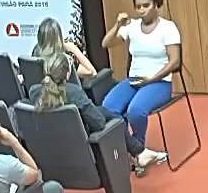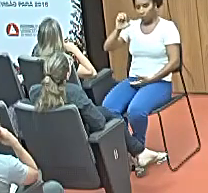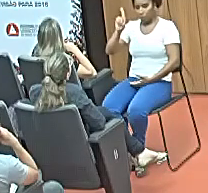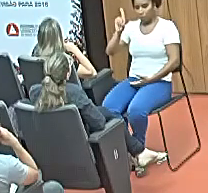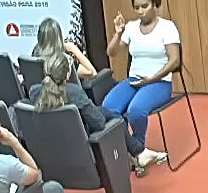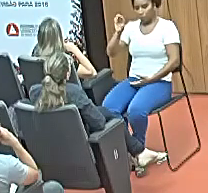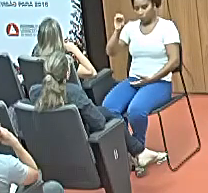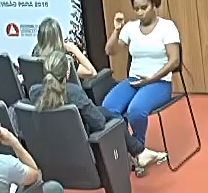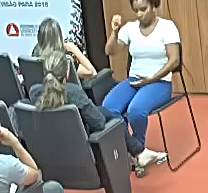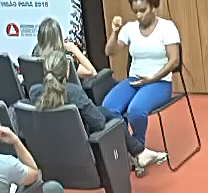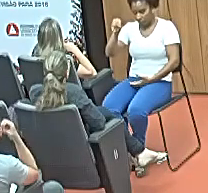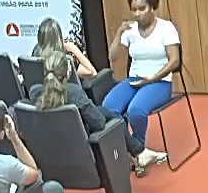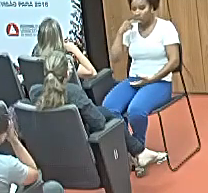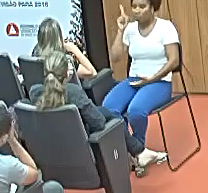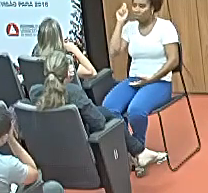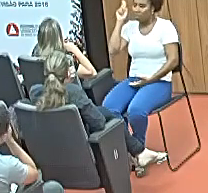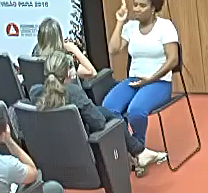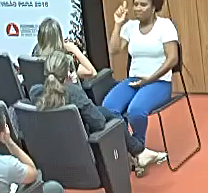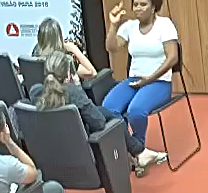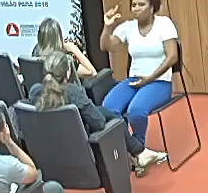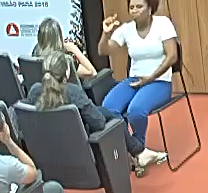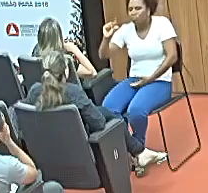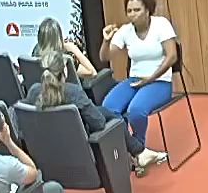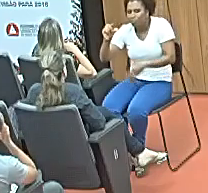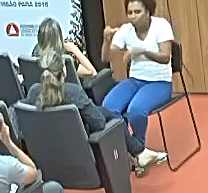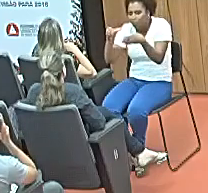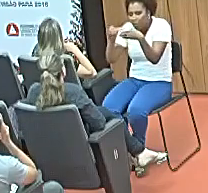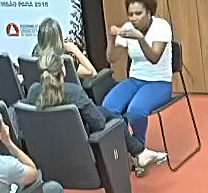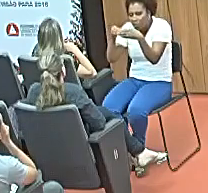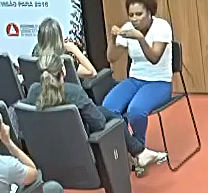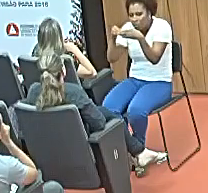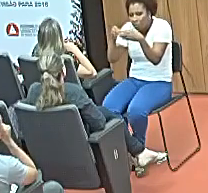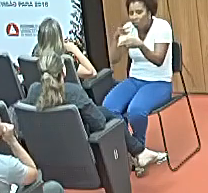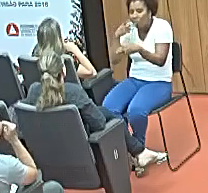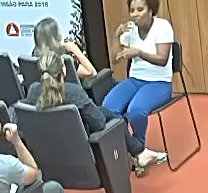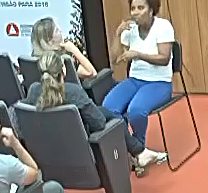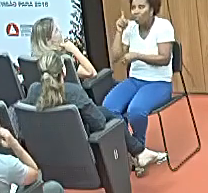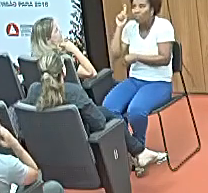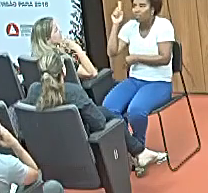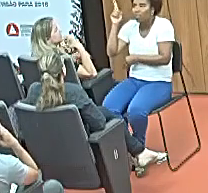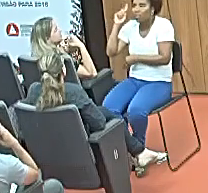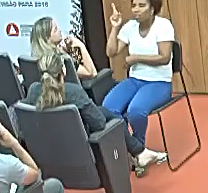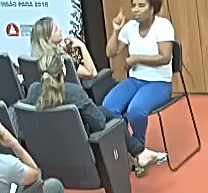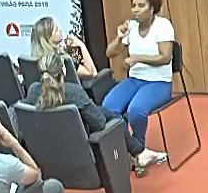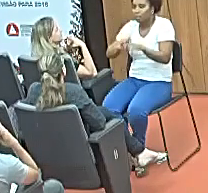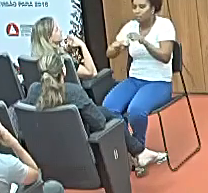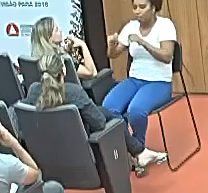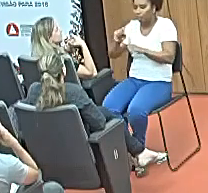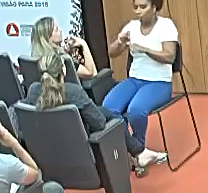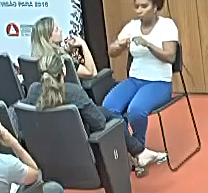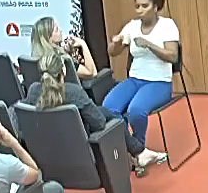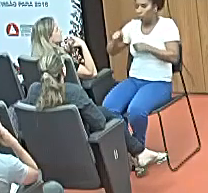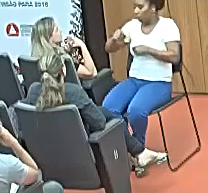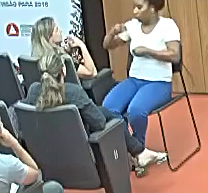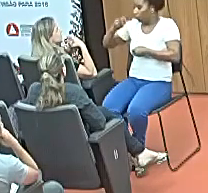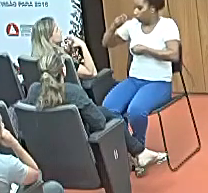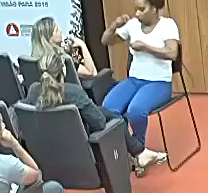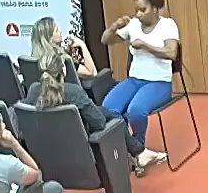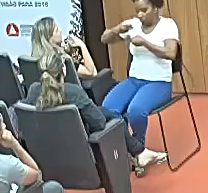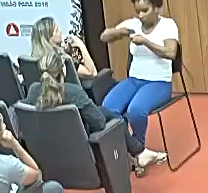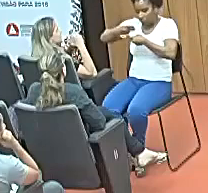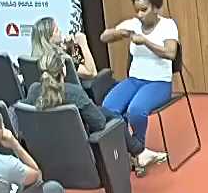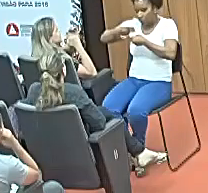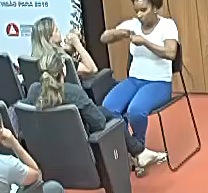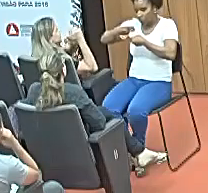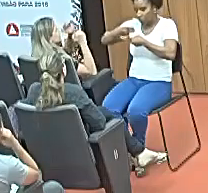grupo de extrema importância também obviamente que o município e desenvolvimento regional então nesse sentido eu faço a relatoria porque um